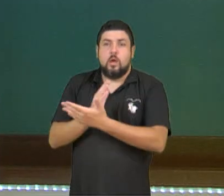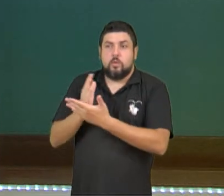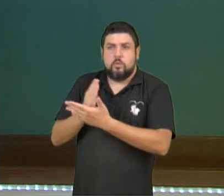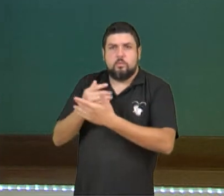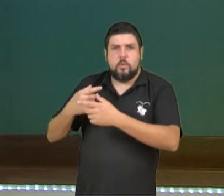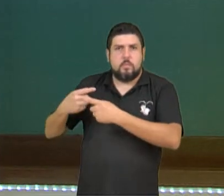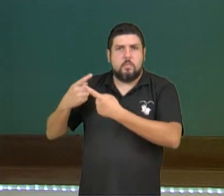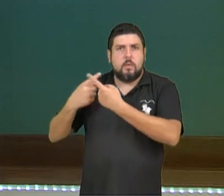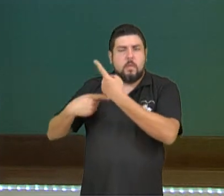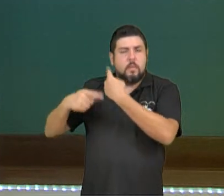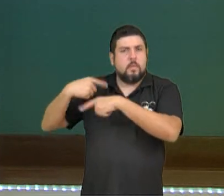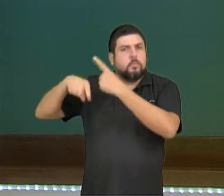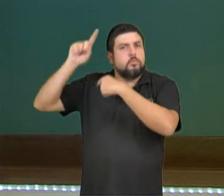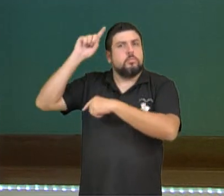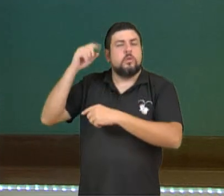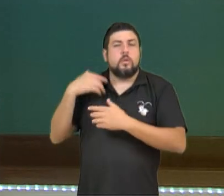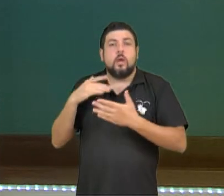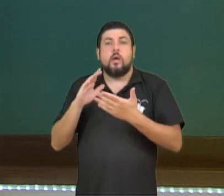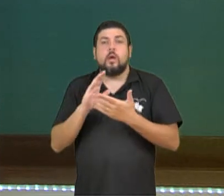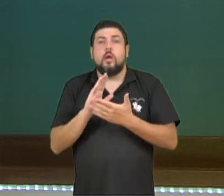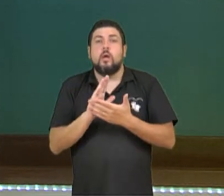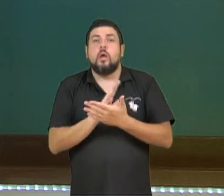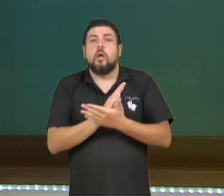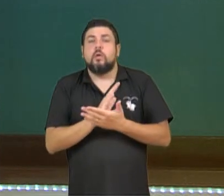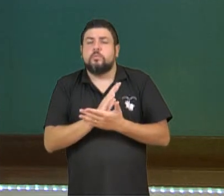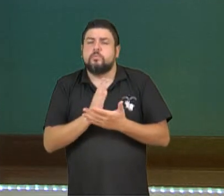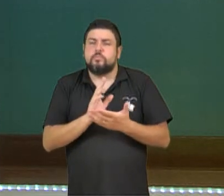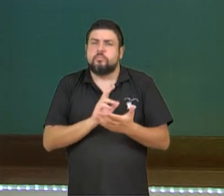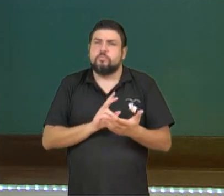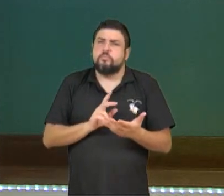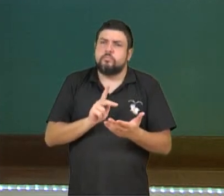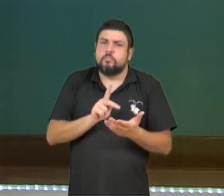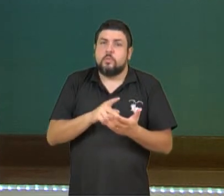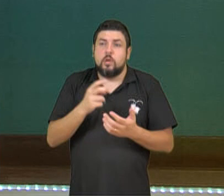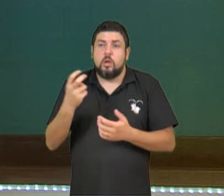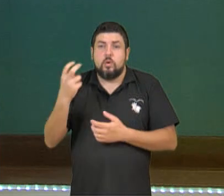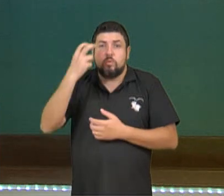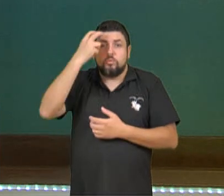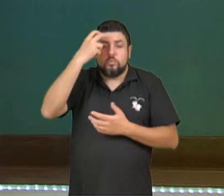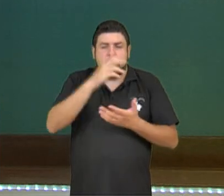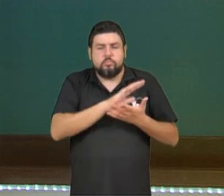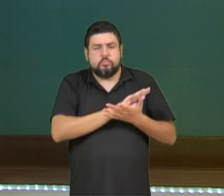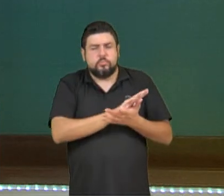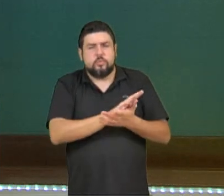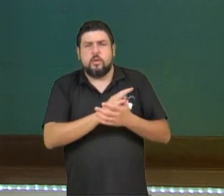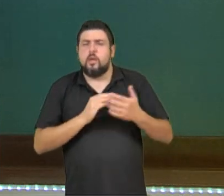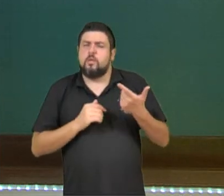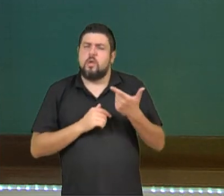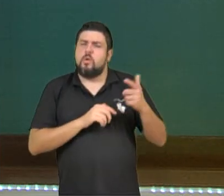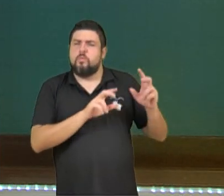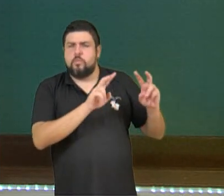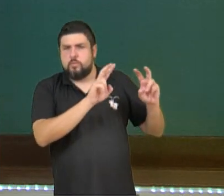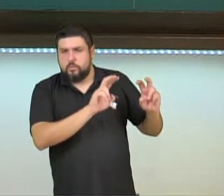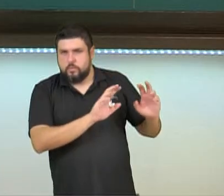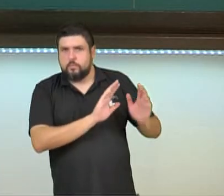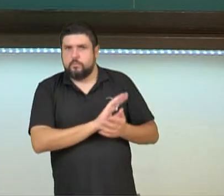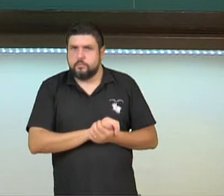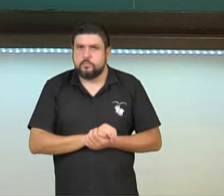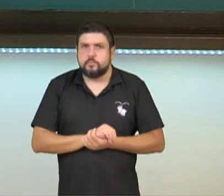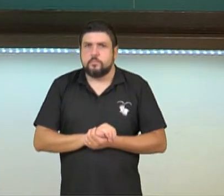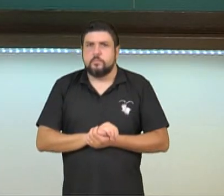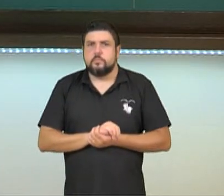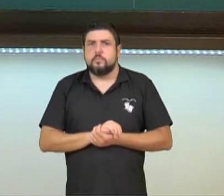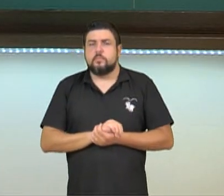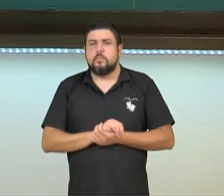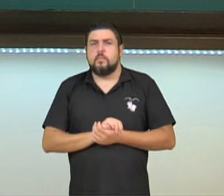literalmente, foram dizimados no sentido cultural. Mas isso é para uma outra discussão. Dentro desse quesito,